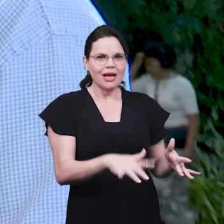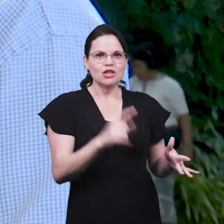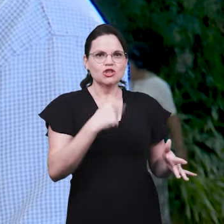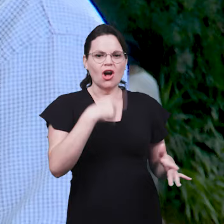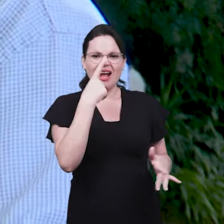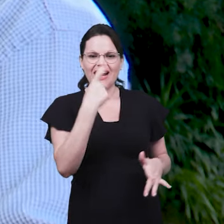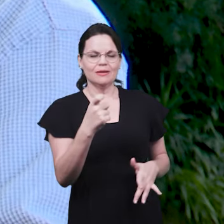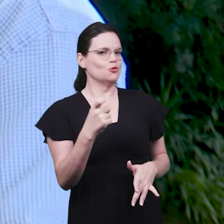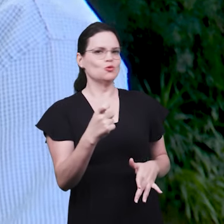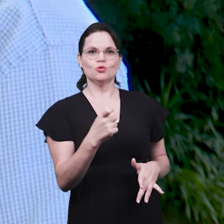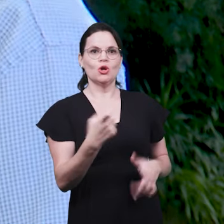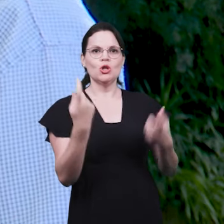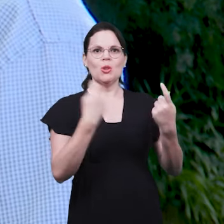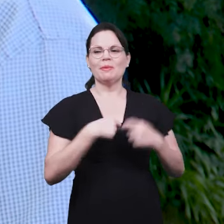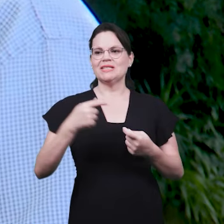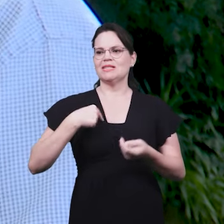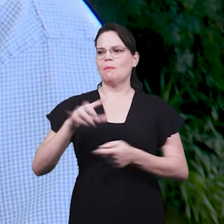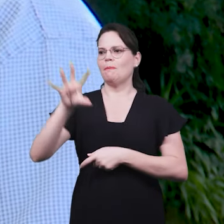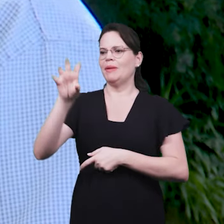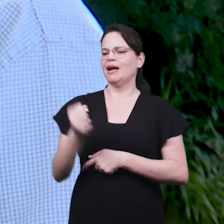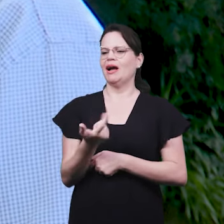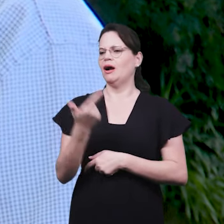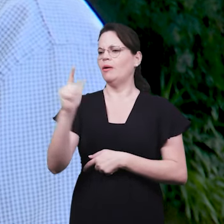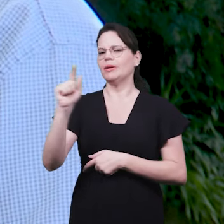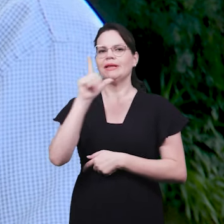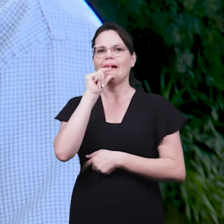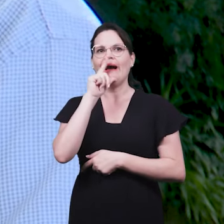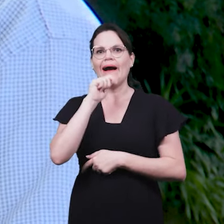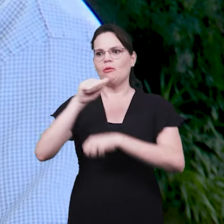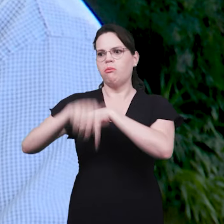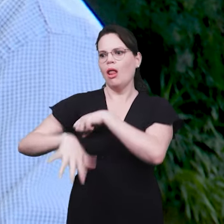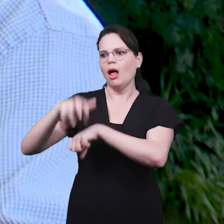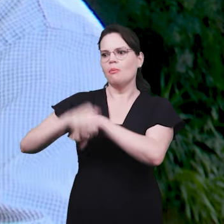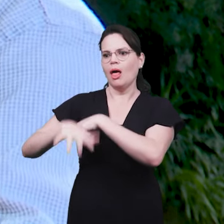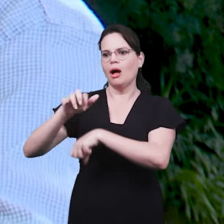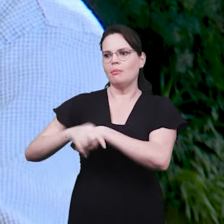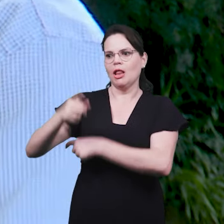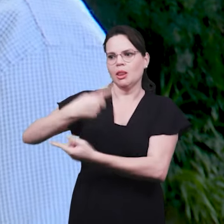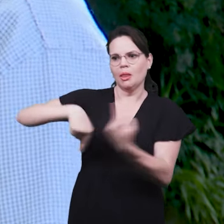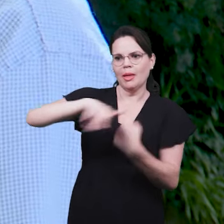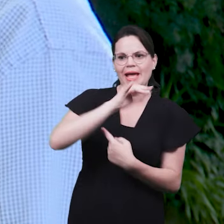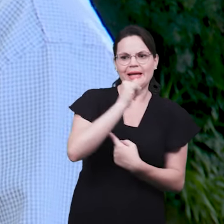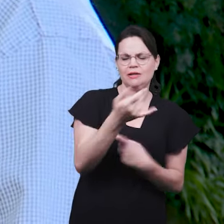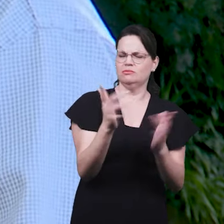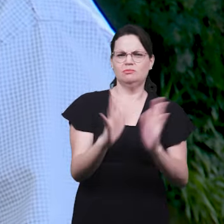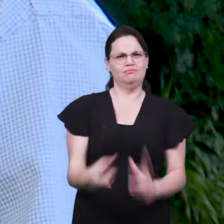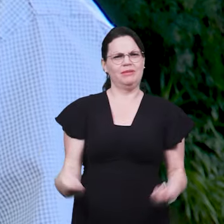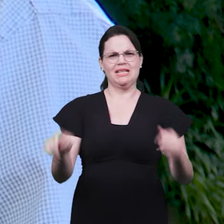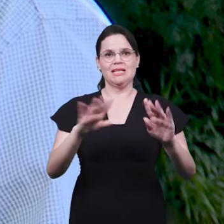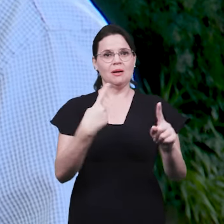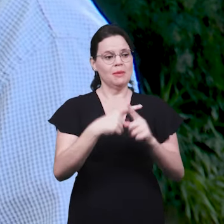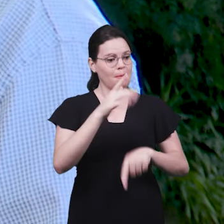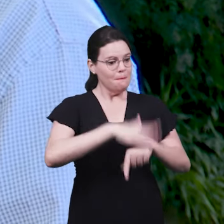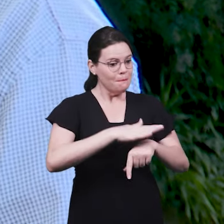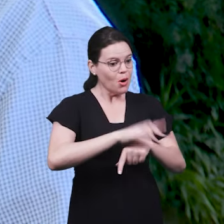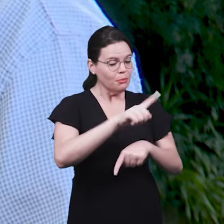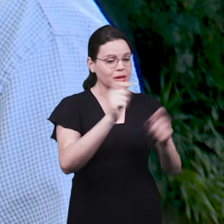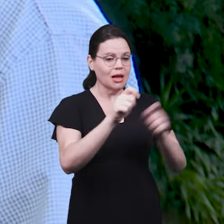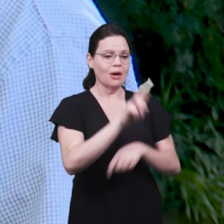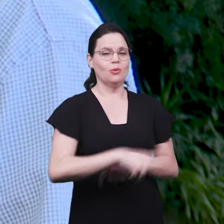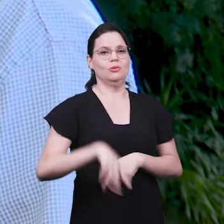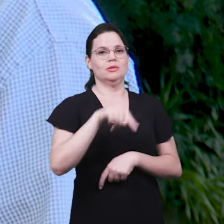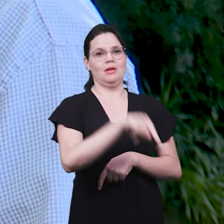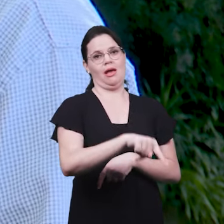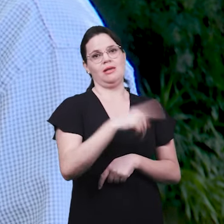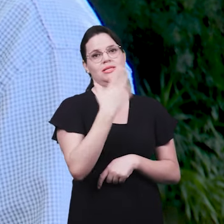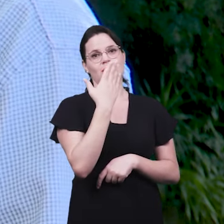precisa extrair de uma outra fonte ou lançar mão de um outro tipo de produto para produzir a energia que é tão importante,